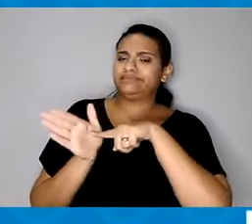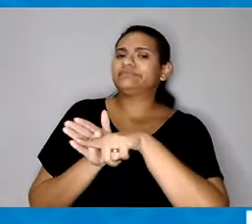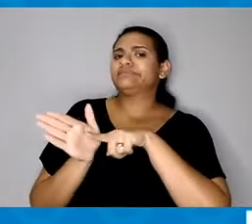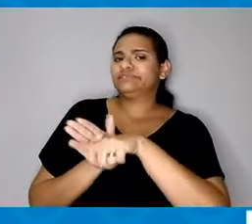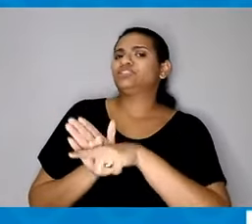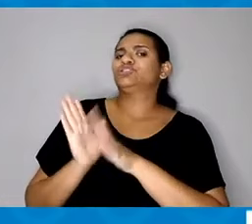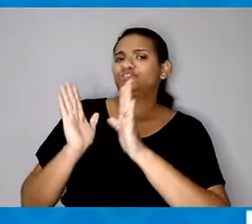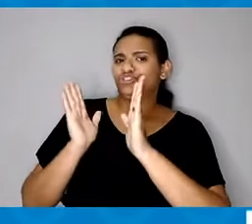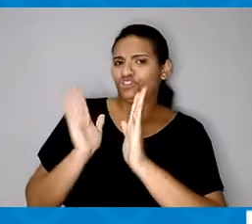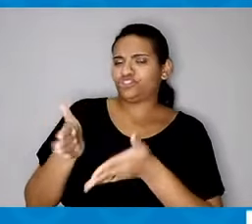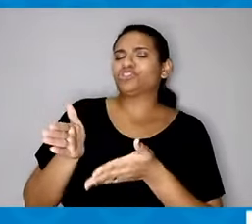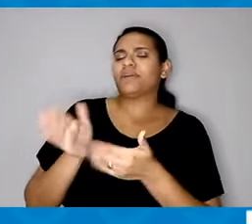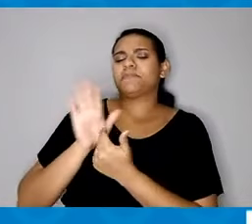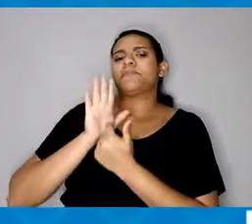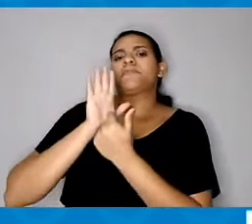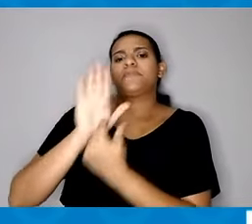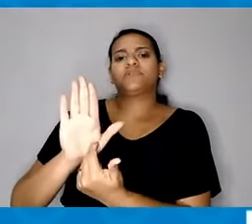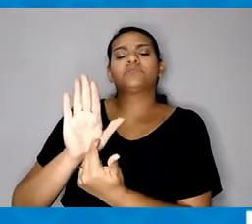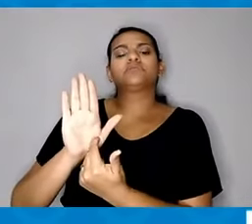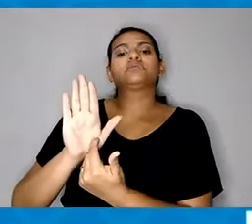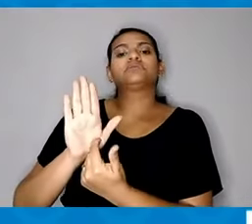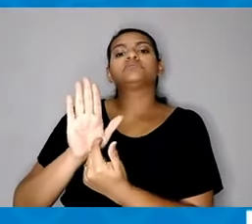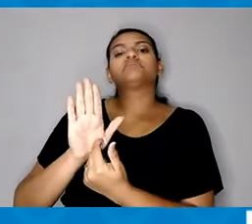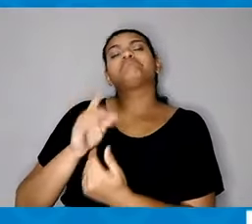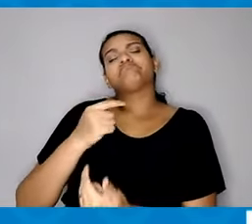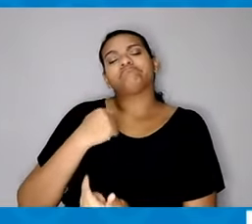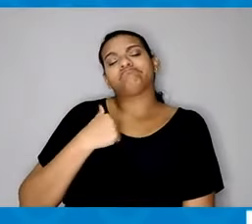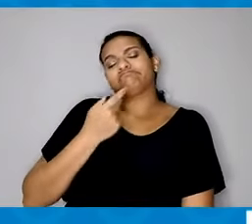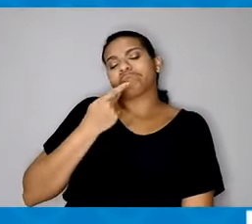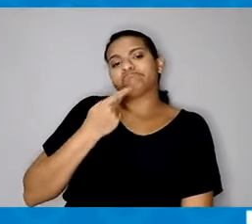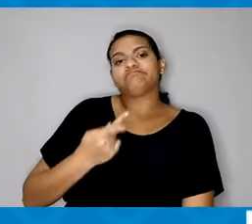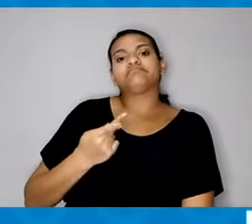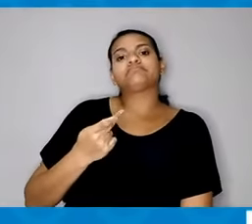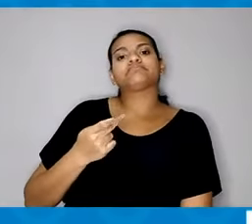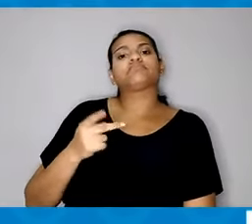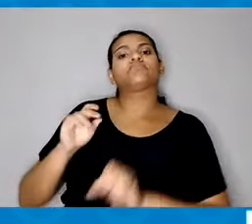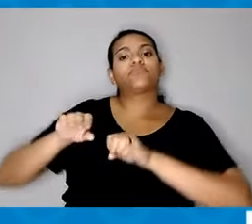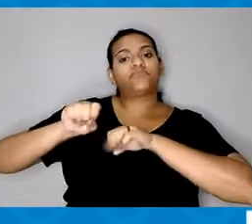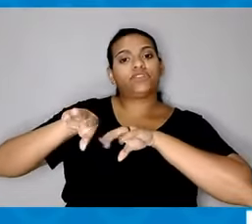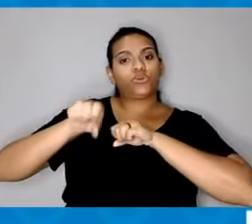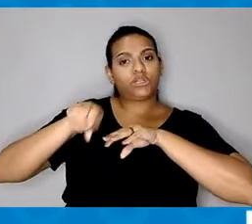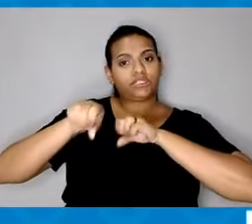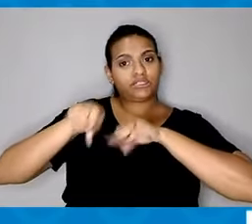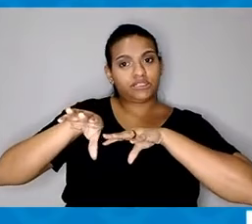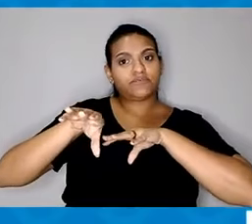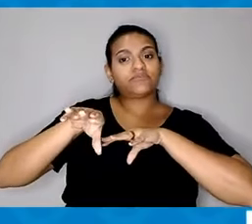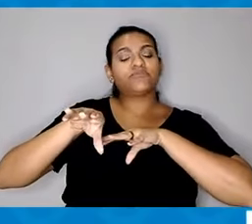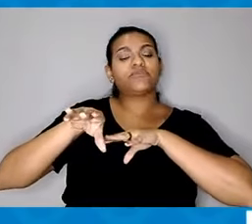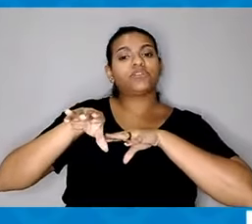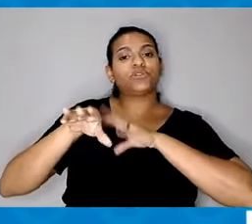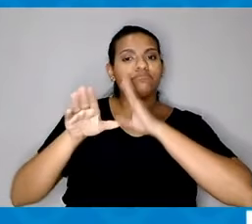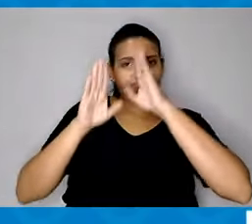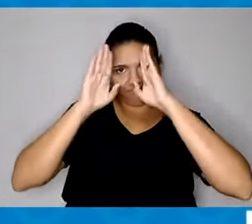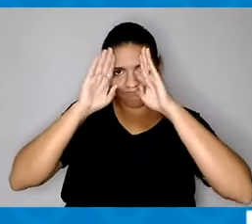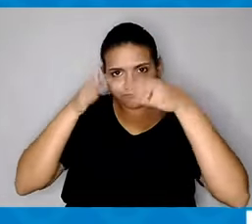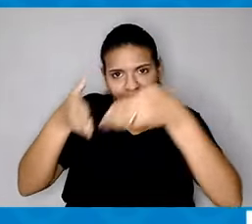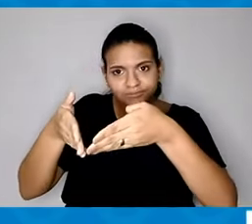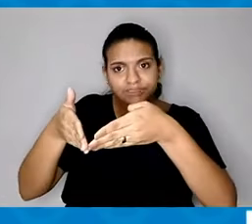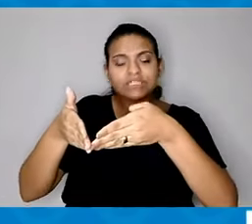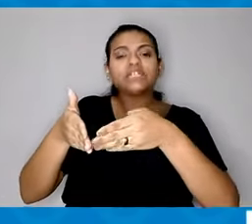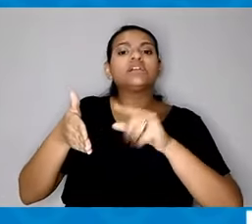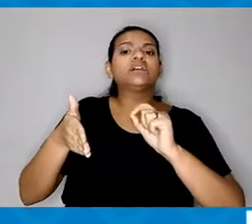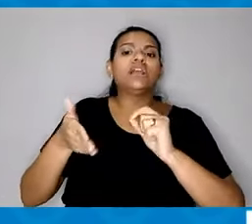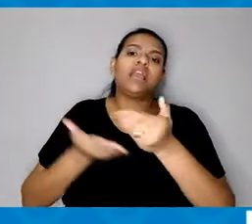realizadas, mostrando exatamente isso. Então, eu costumo dizer que o centro da educação é a montagem dessas relações afetivas